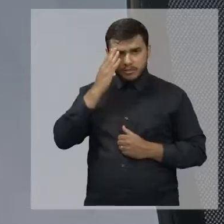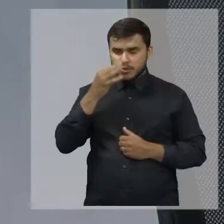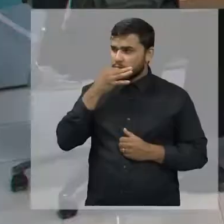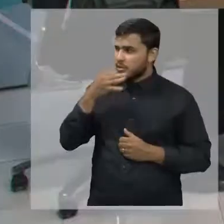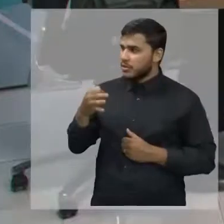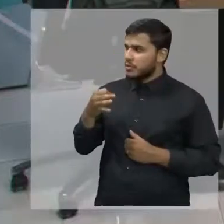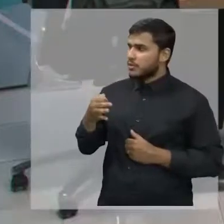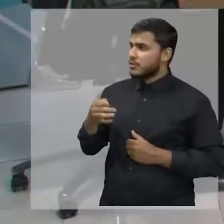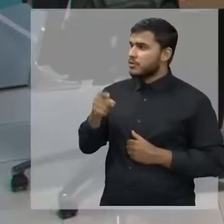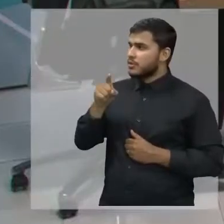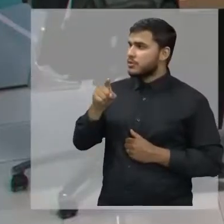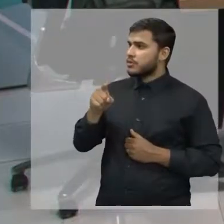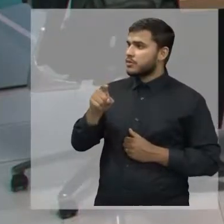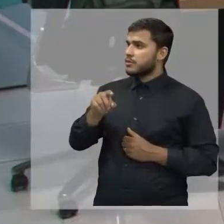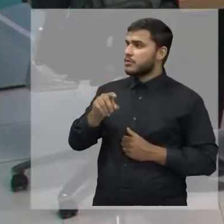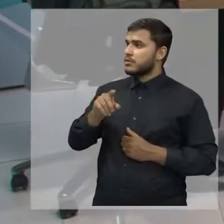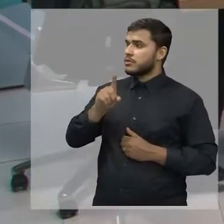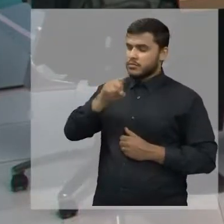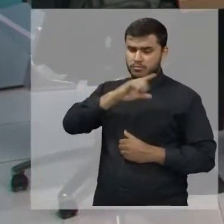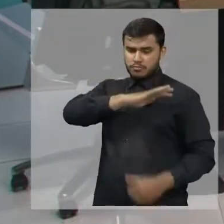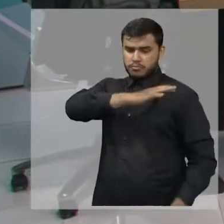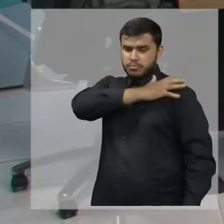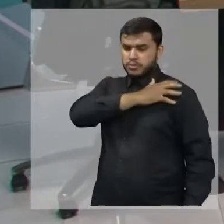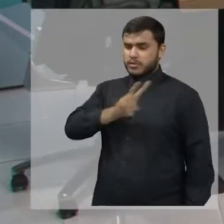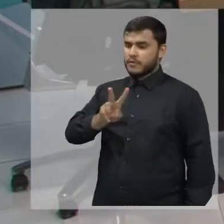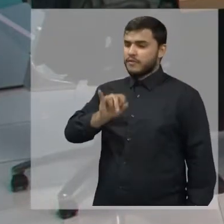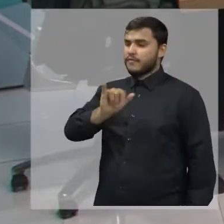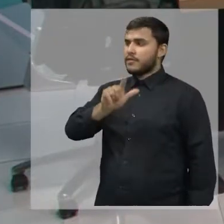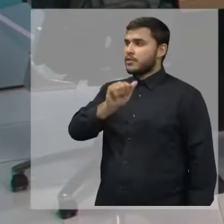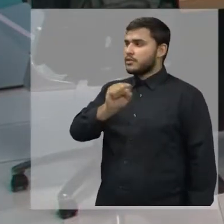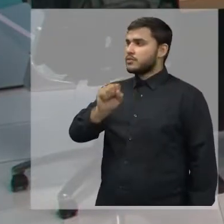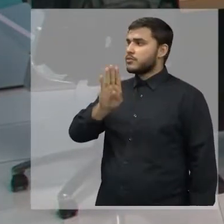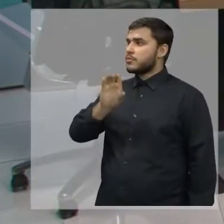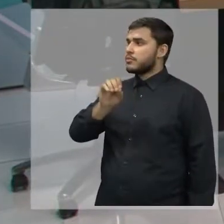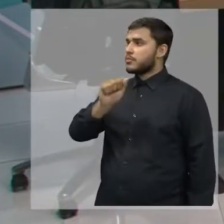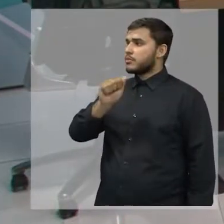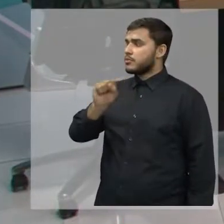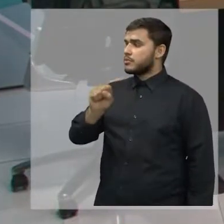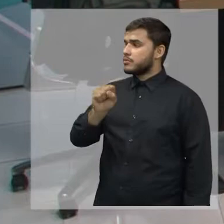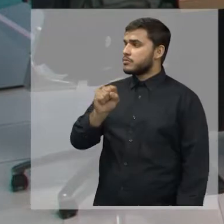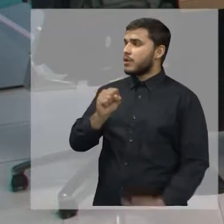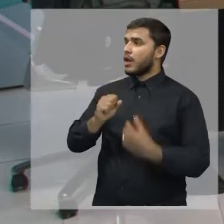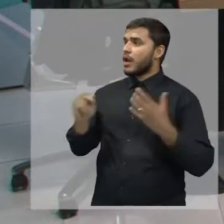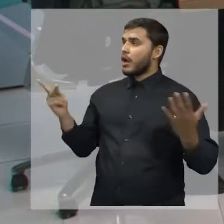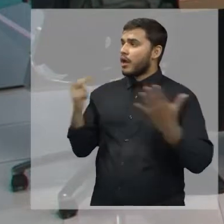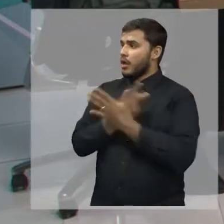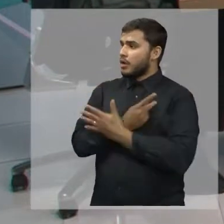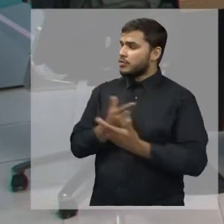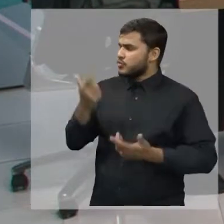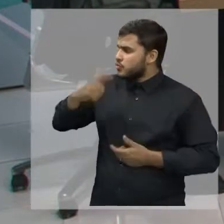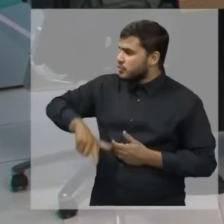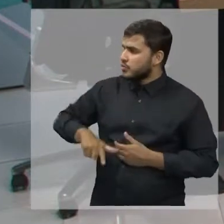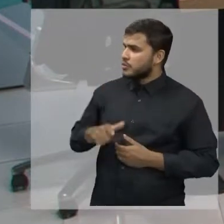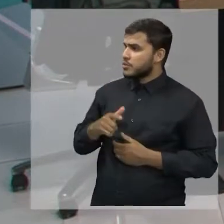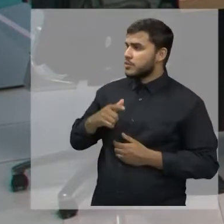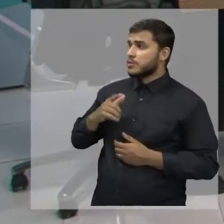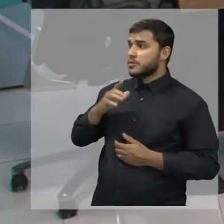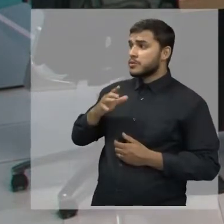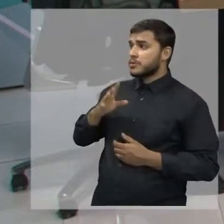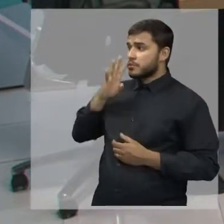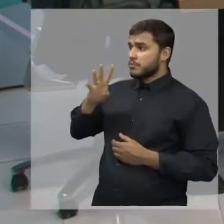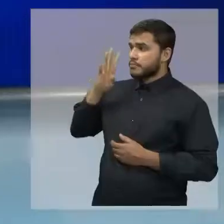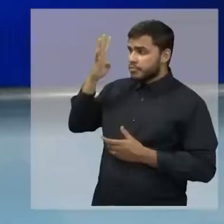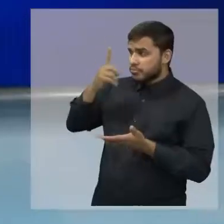O general Vilas Boas, na primeira vez, no caso do Lula, faz um tweet, vai ter convulsão, aí agora, novamente, essa segunda vez, saiu o tiro pela culatra.